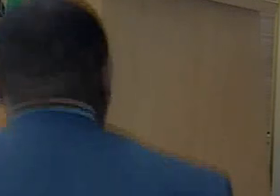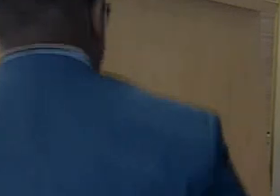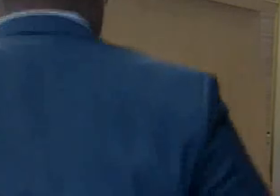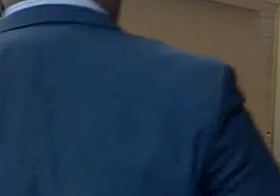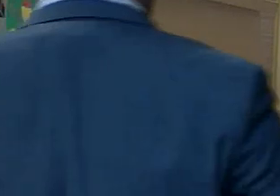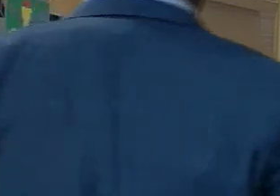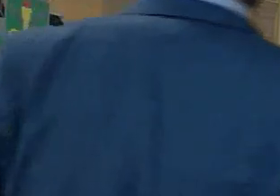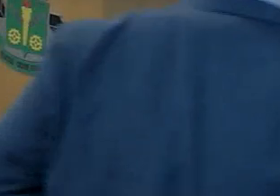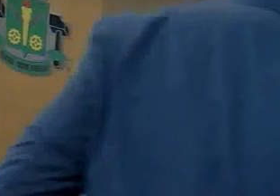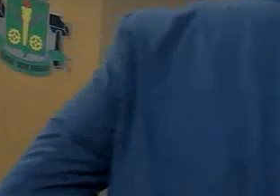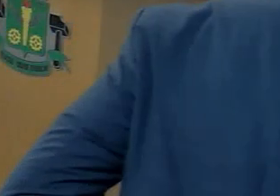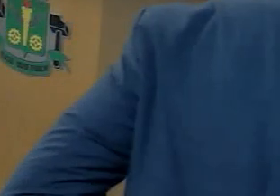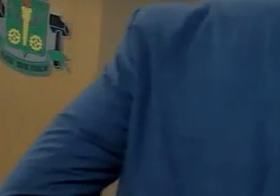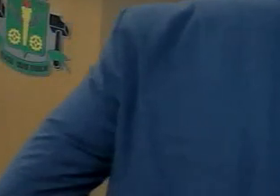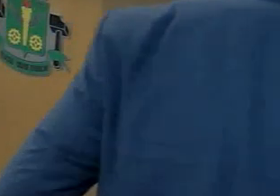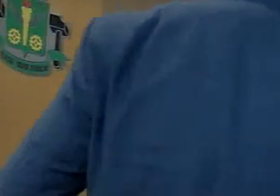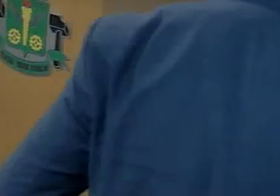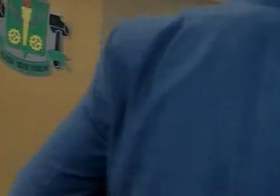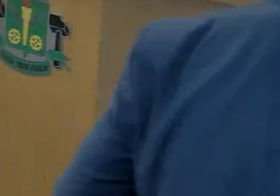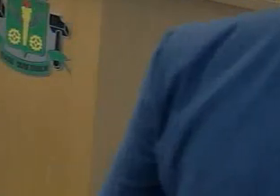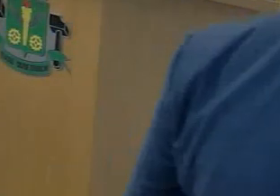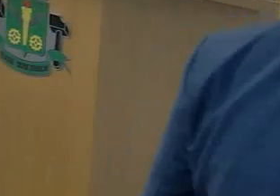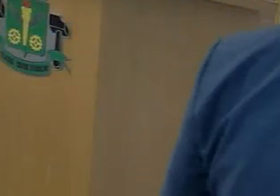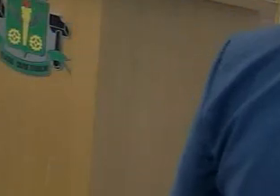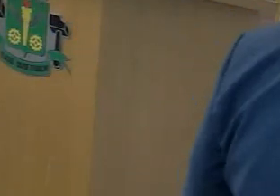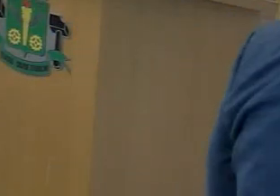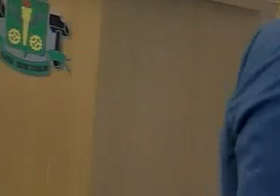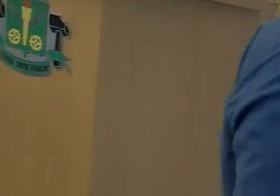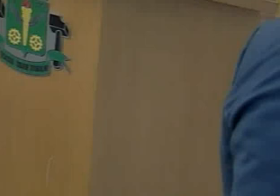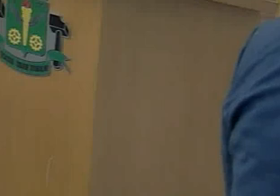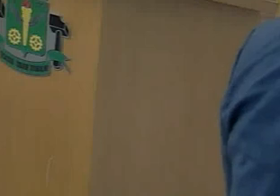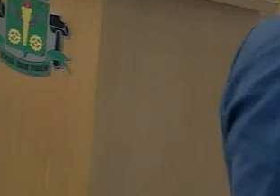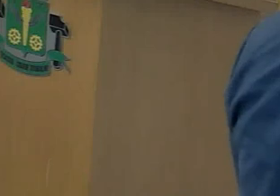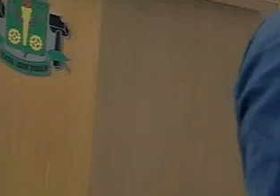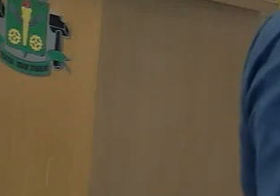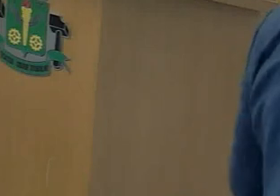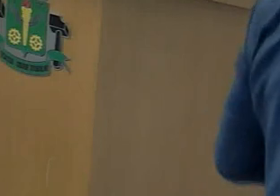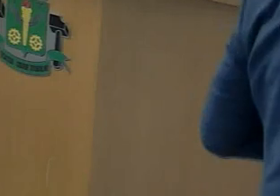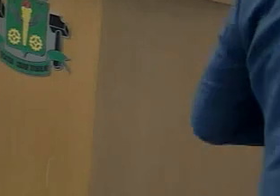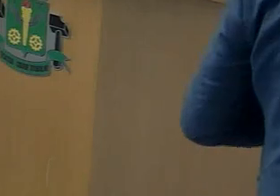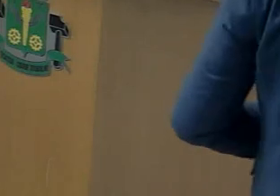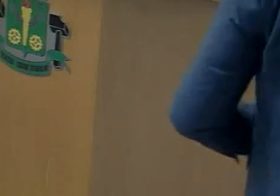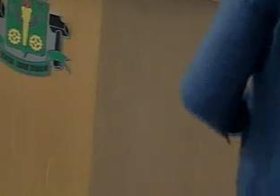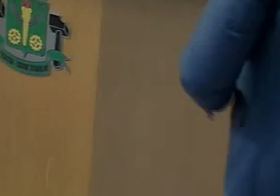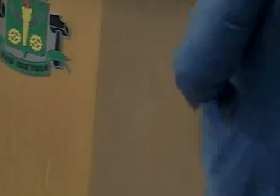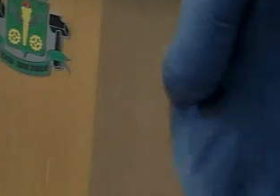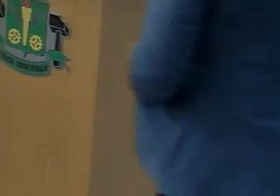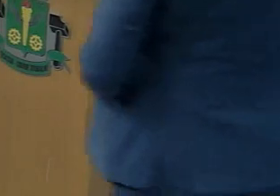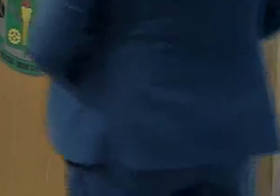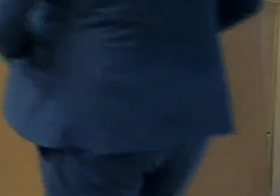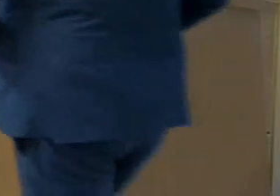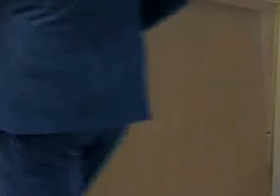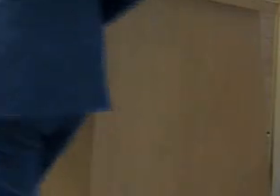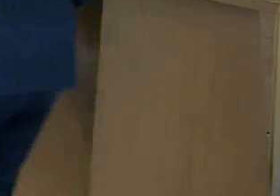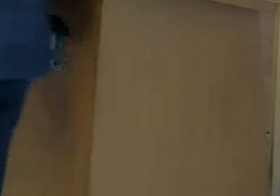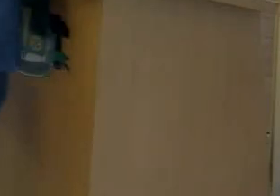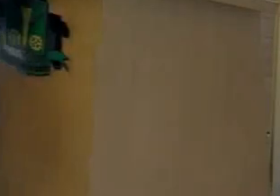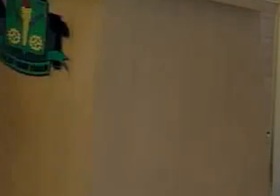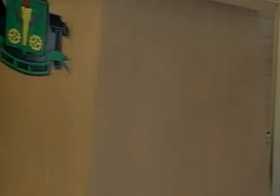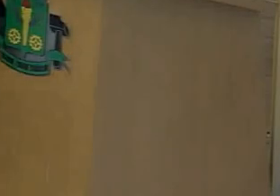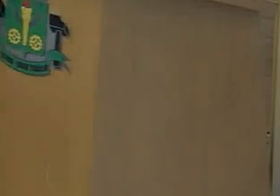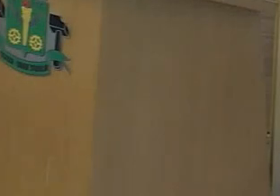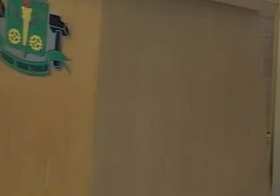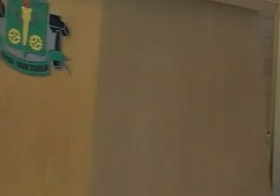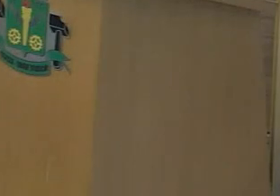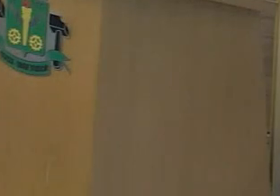governo, Délbio Teruel, de número 4370 de 2024, solicitando ao Poder Executivo para que determine ao